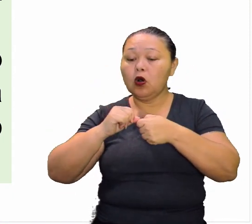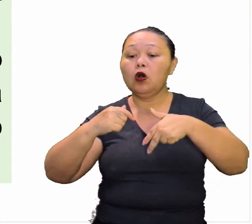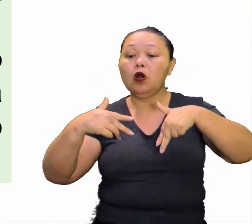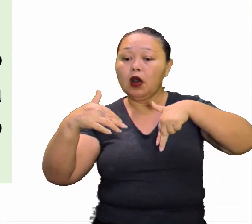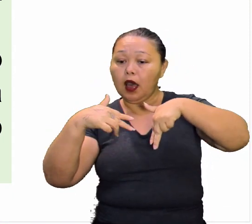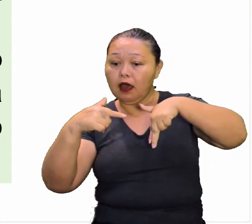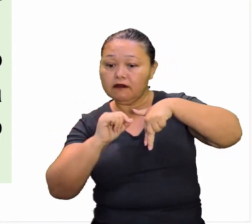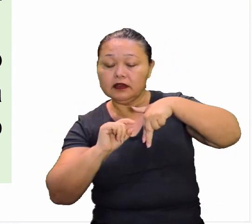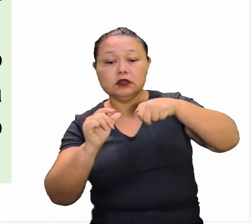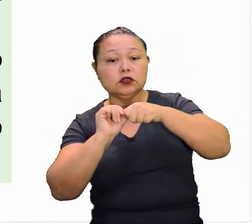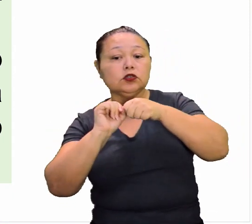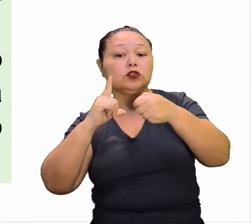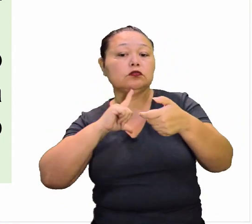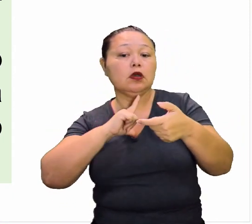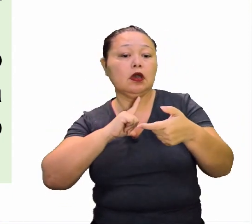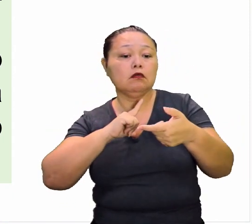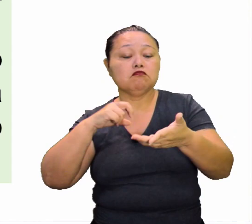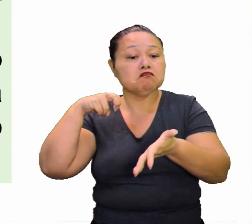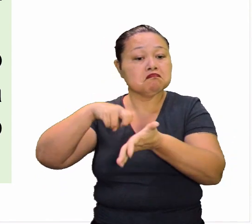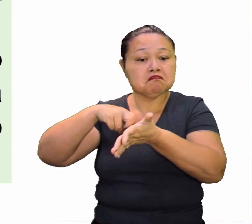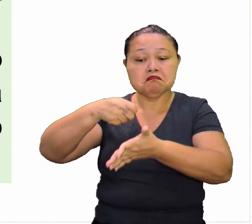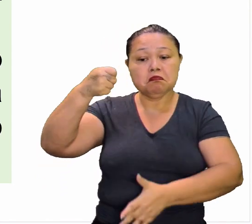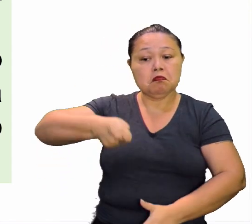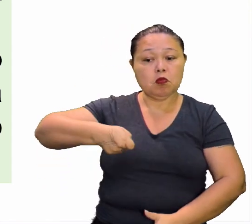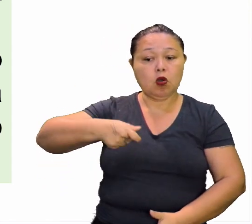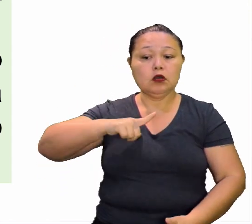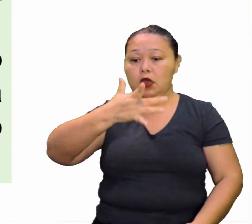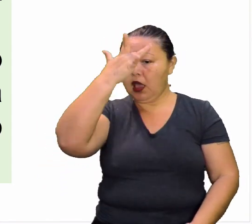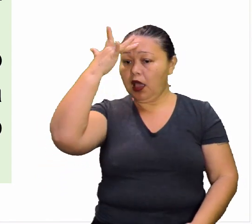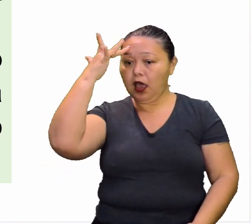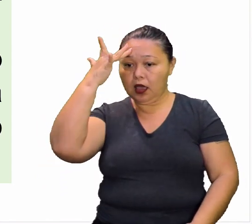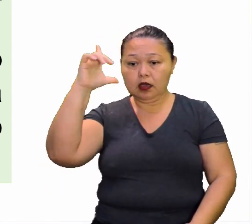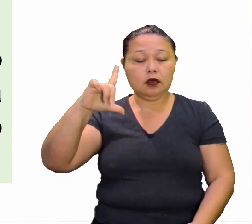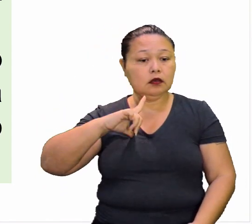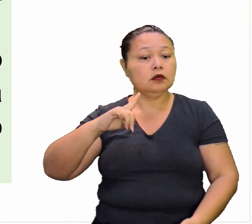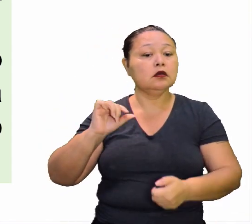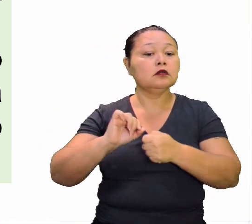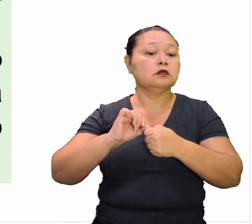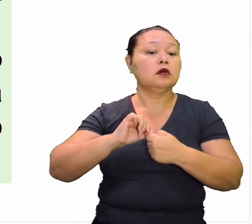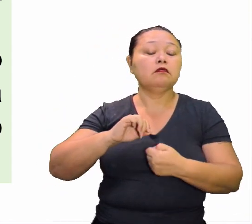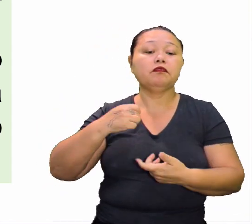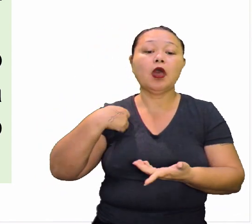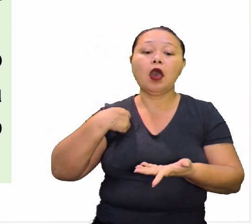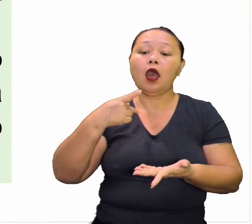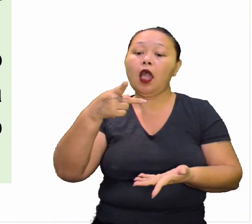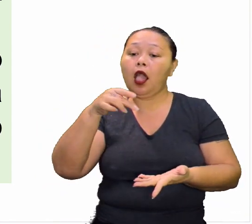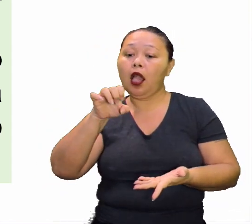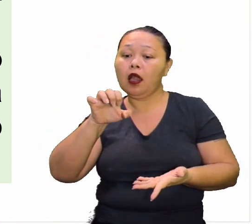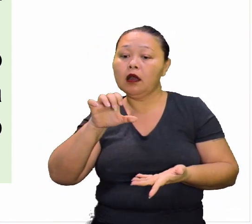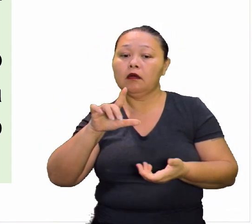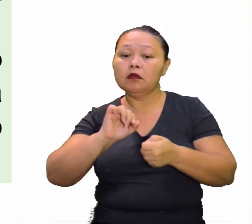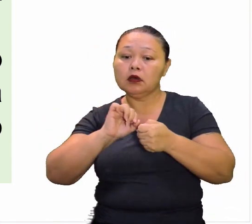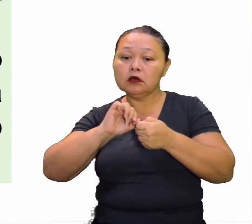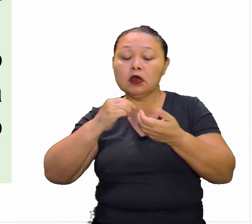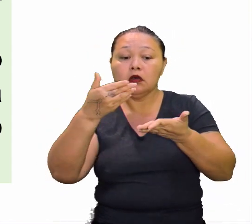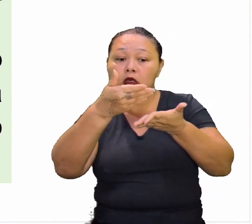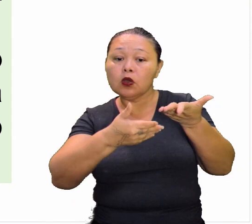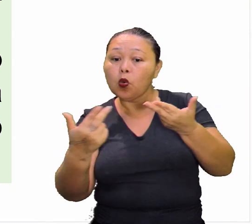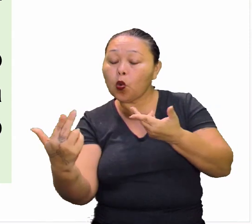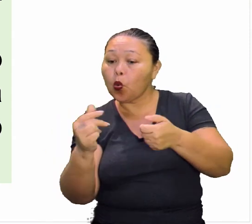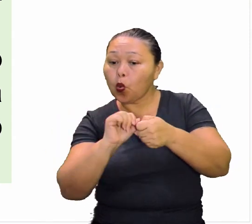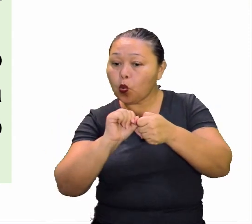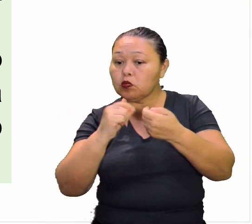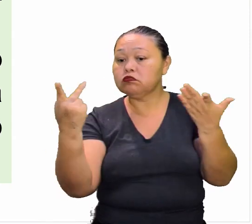punição imposta ao criminoso. A pena aplicada deveria corresponder ao dano que foi causado.